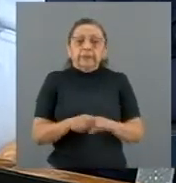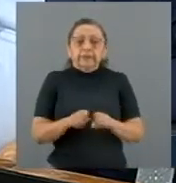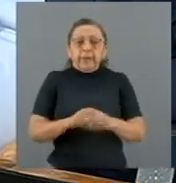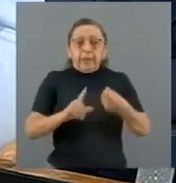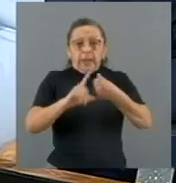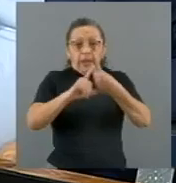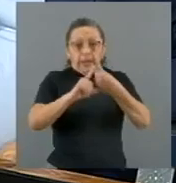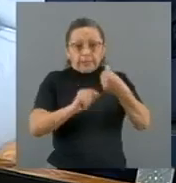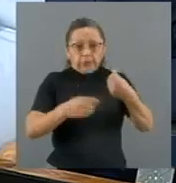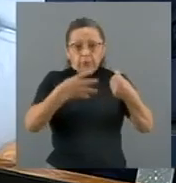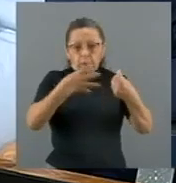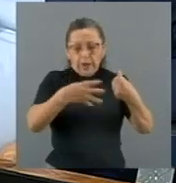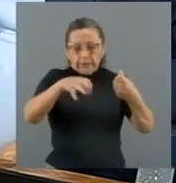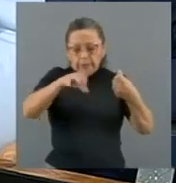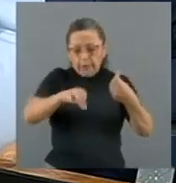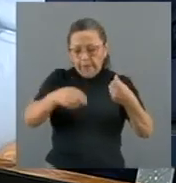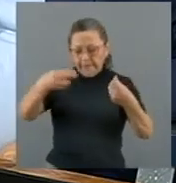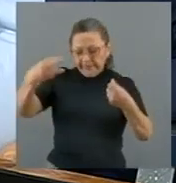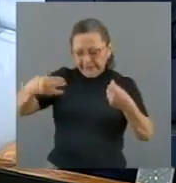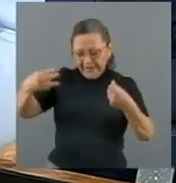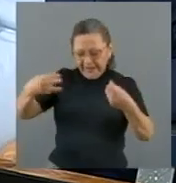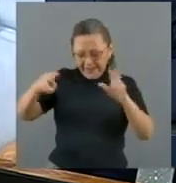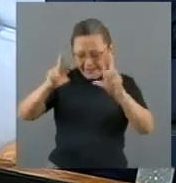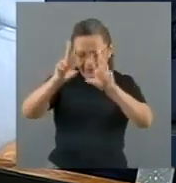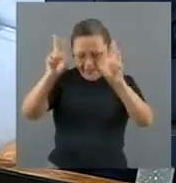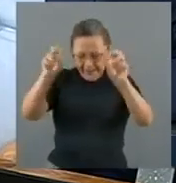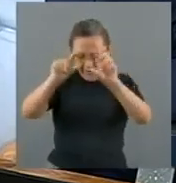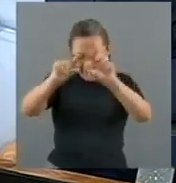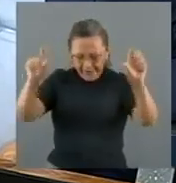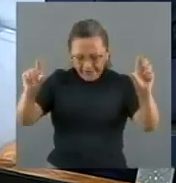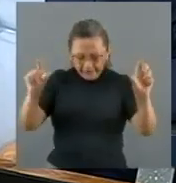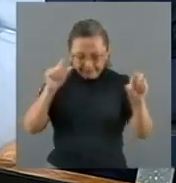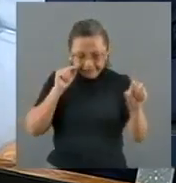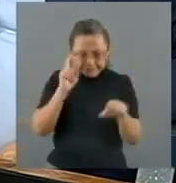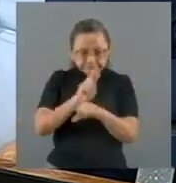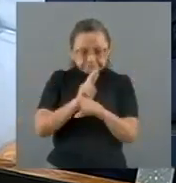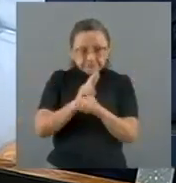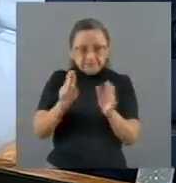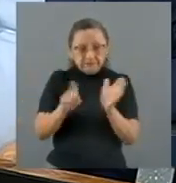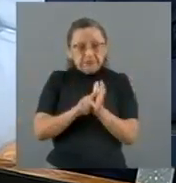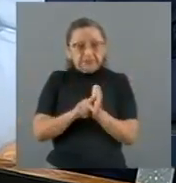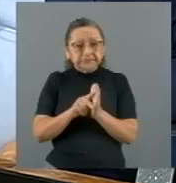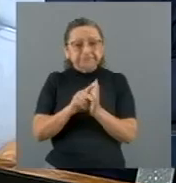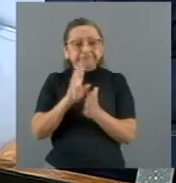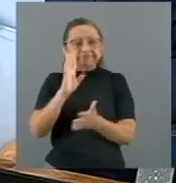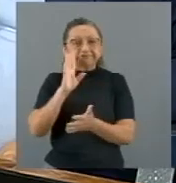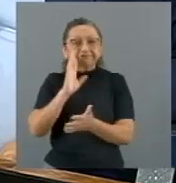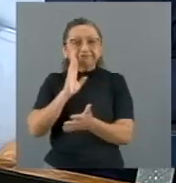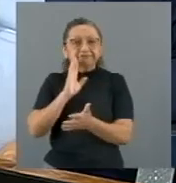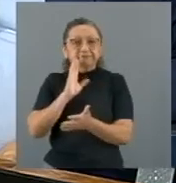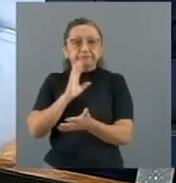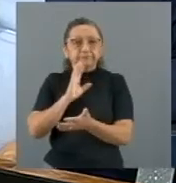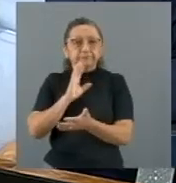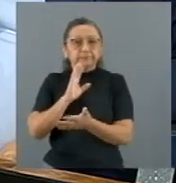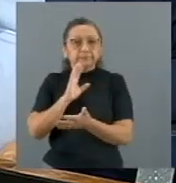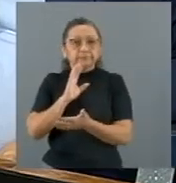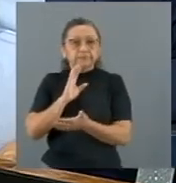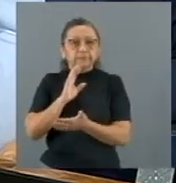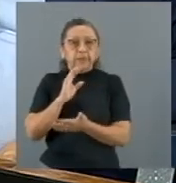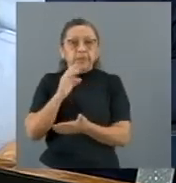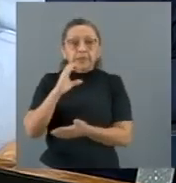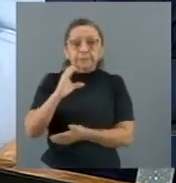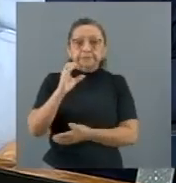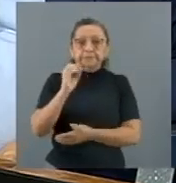493, que fala sobre a previsão legal para banimento de contas. Não estamos falando aqui de conteúdo, mas de